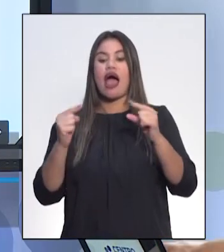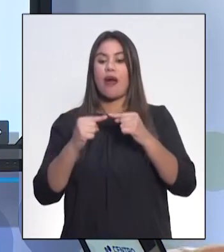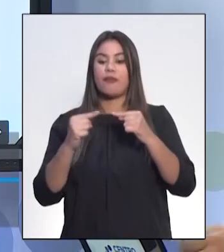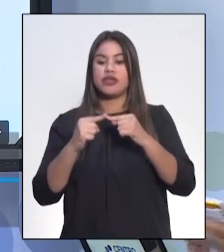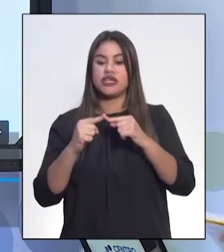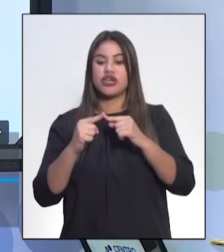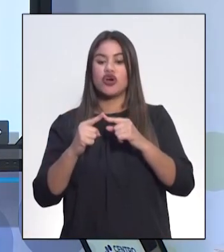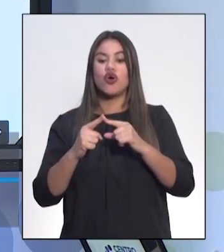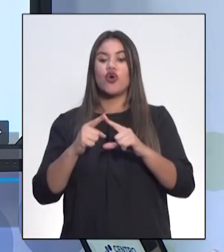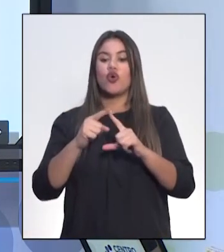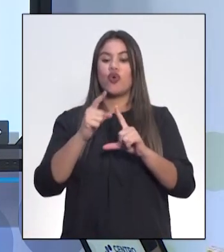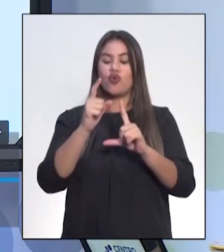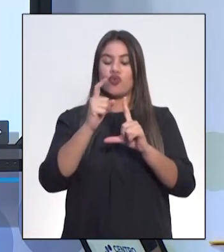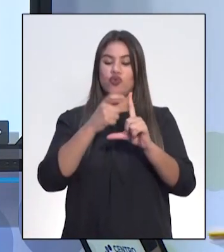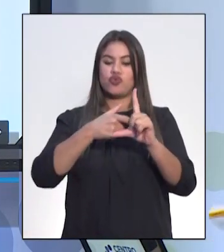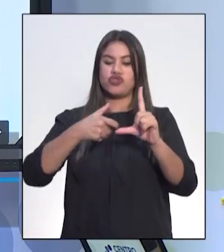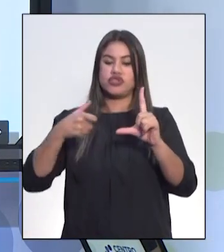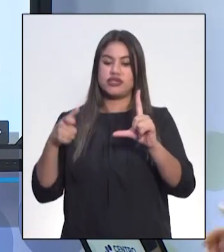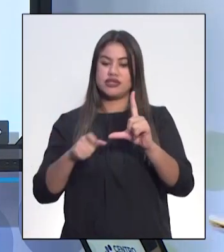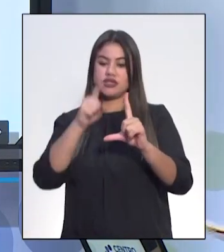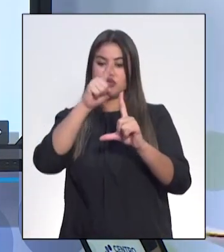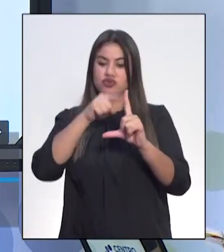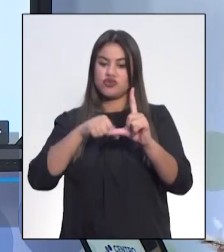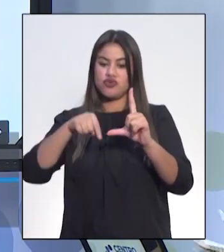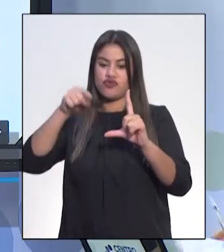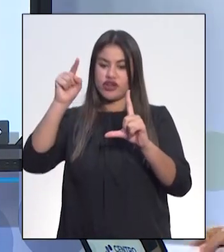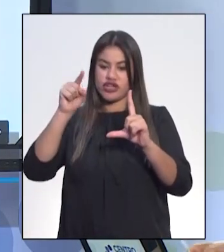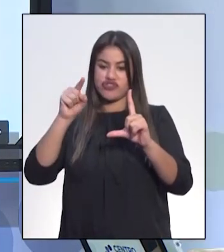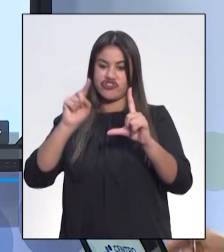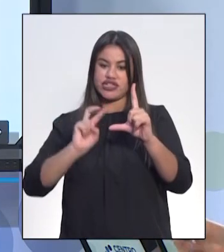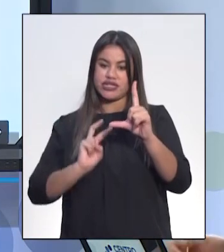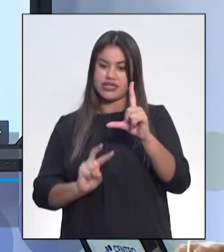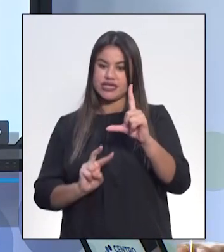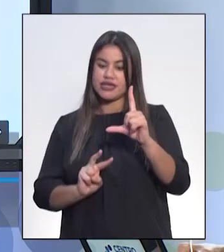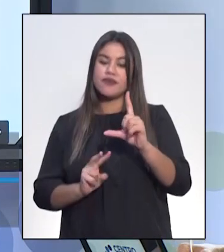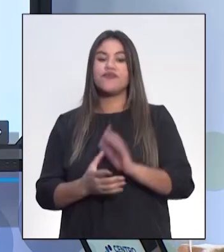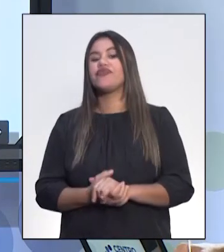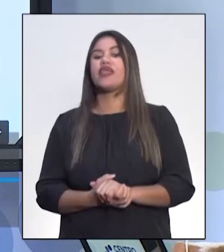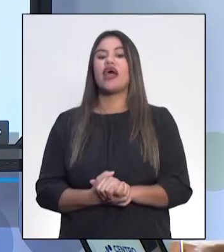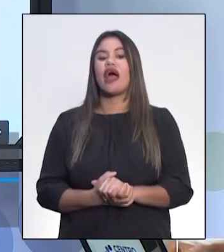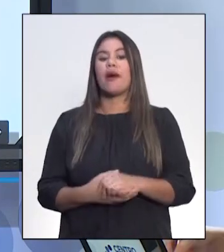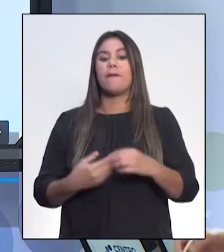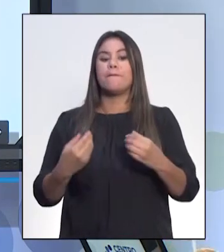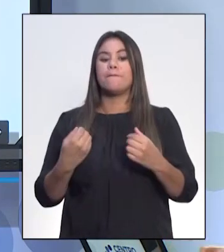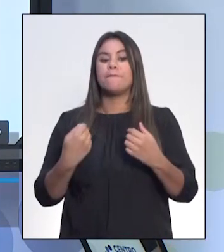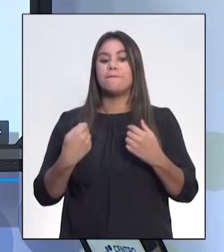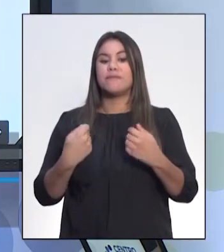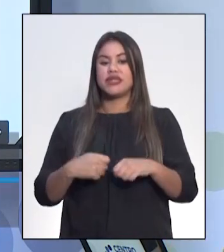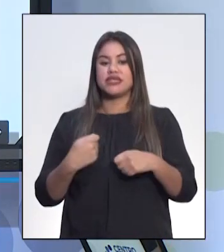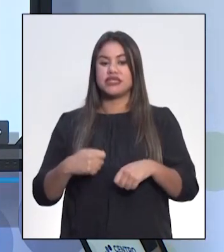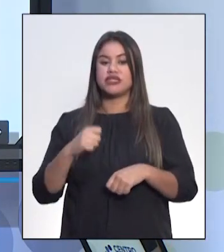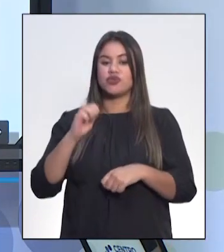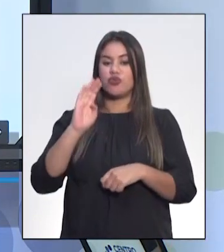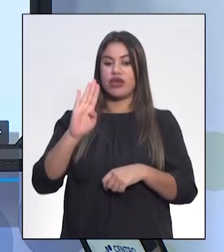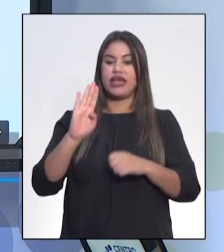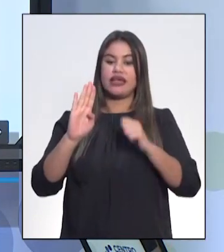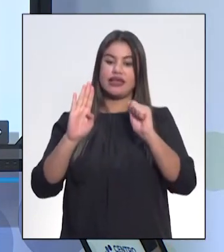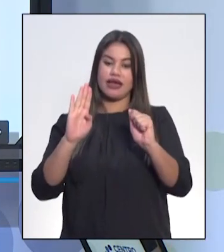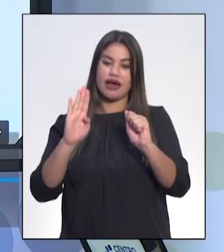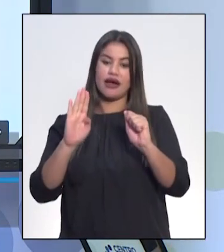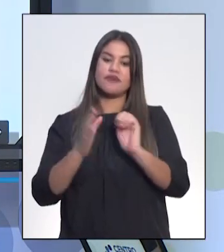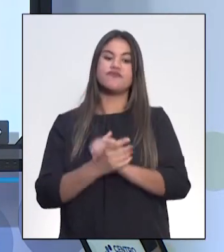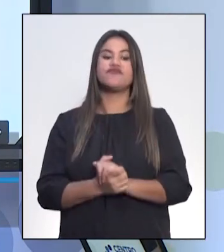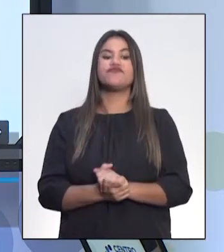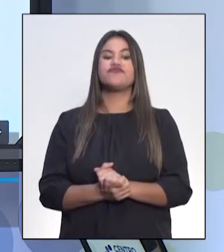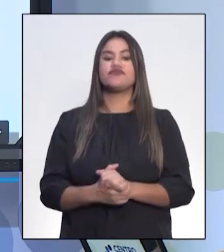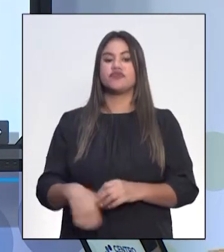x do vértice. Para achar o x do vértice, eu preciso do b e do a. Eu anoto o a, b e o c, mas eu só preciso do b e do a. Então, o meu a é o